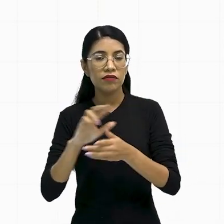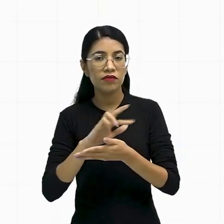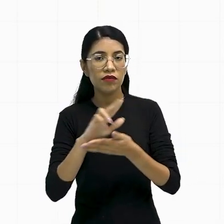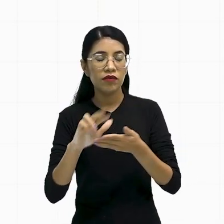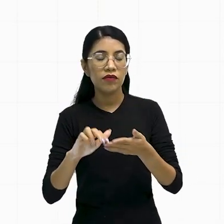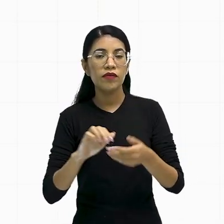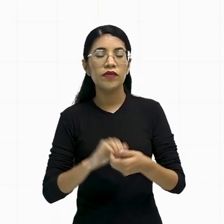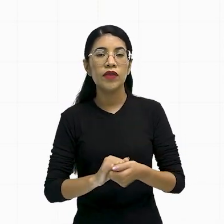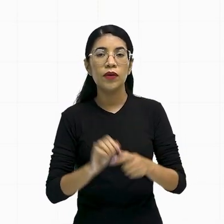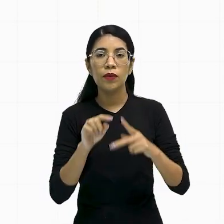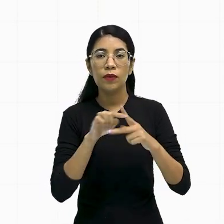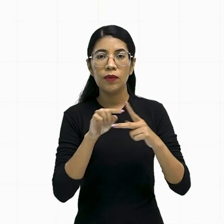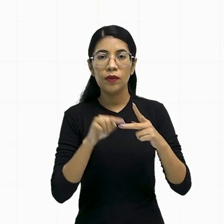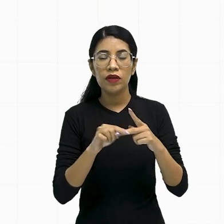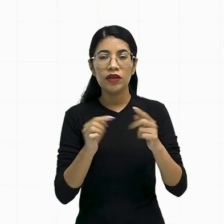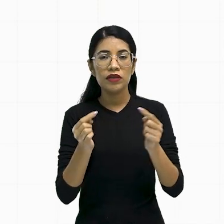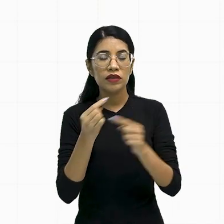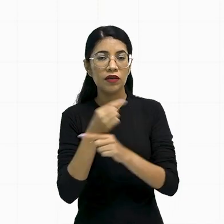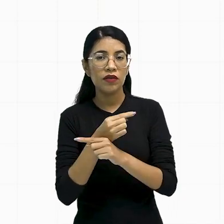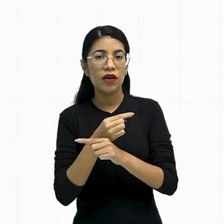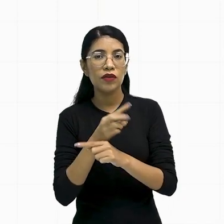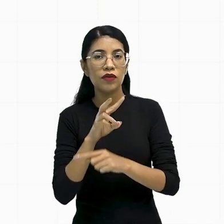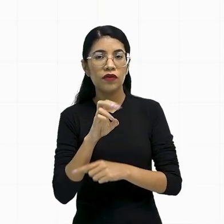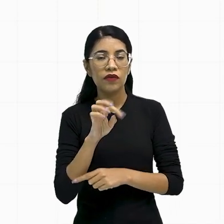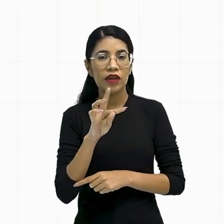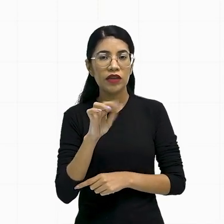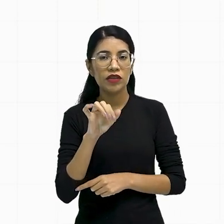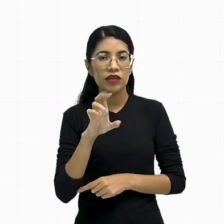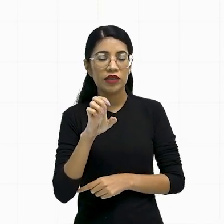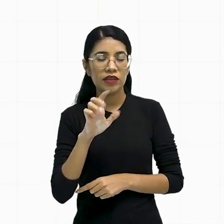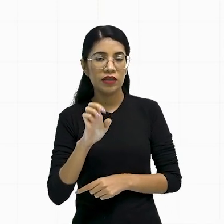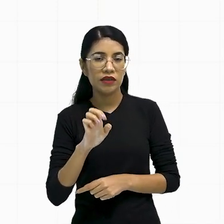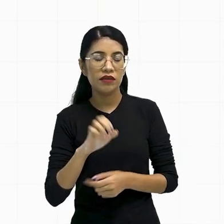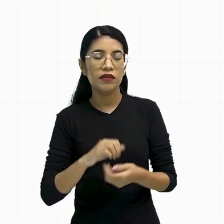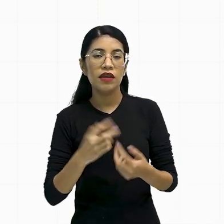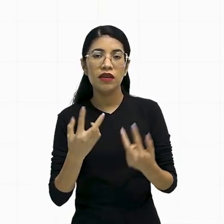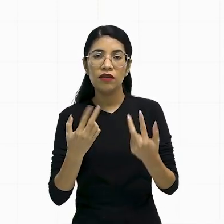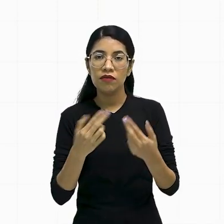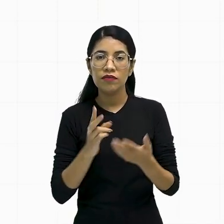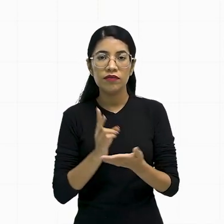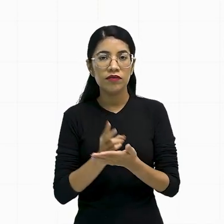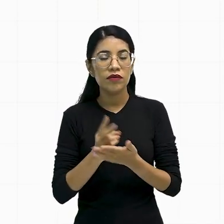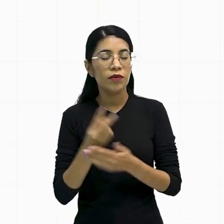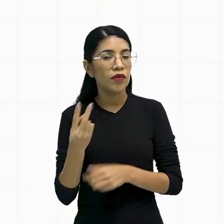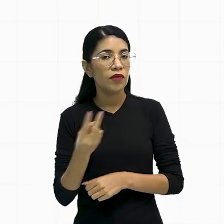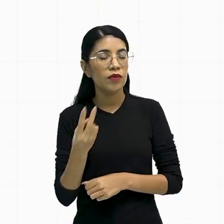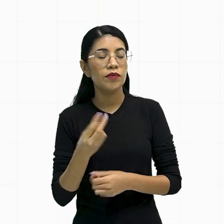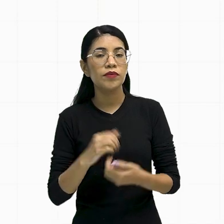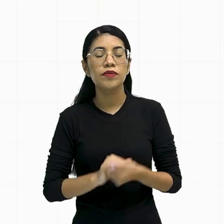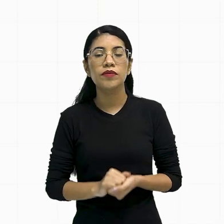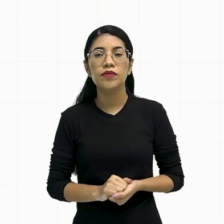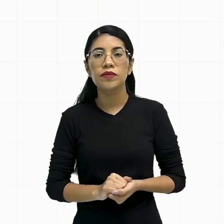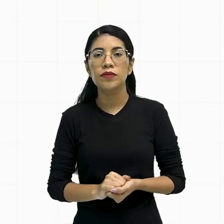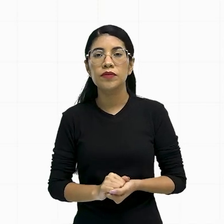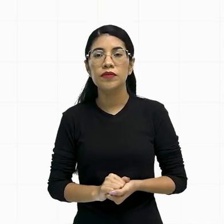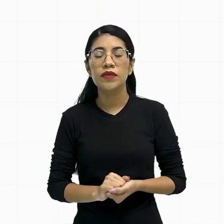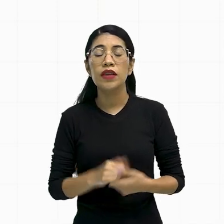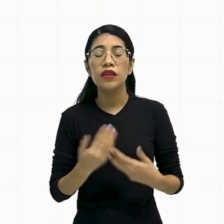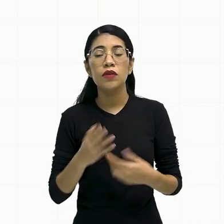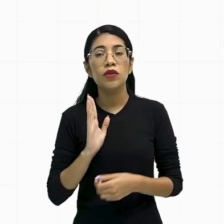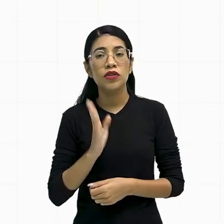Ângulos opostos pelo vértice, eles são sempre iguais, tá? Então, por tabela, eu